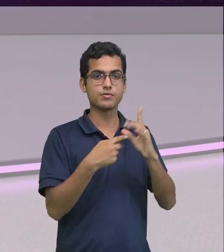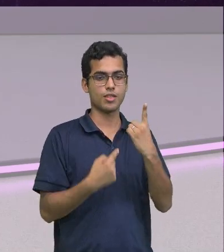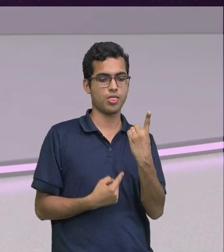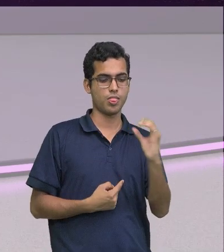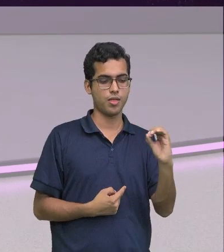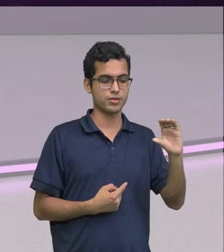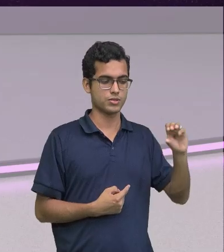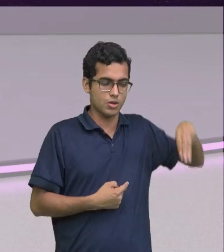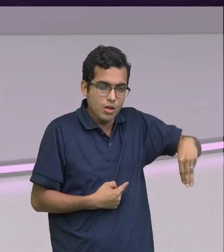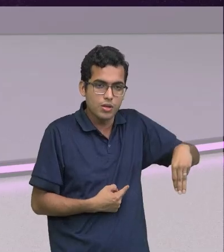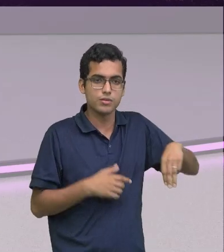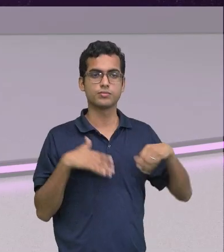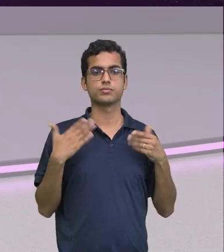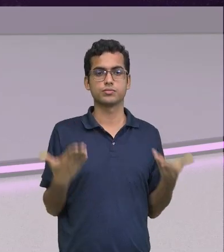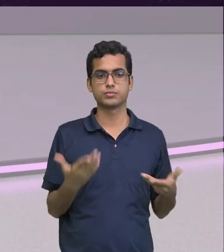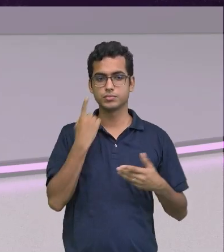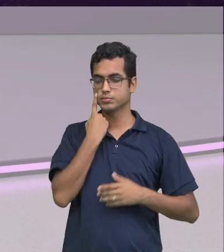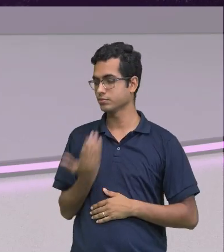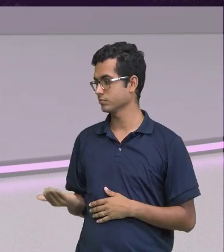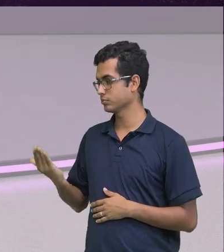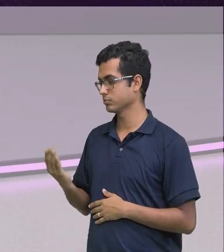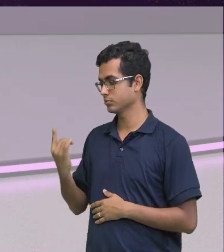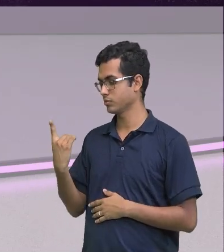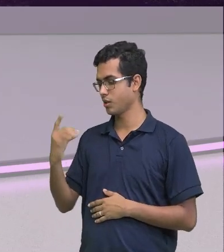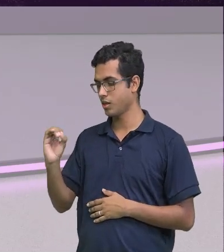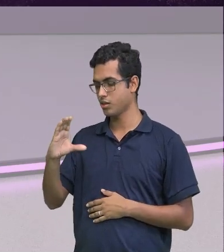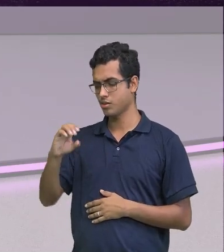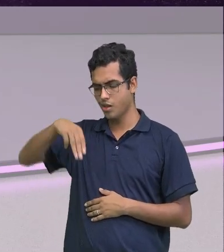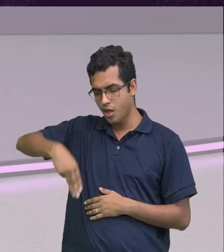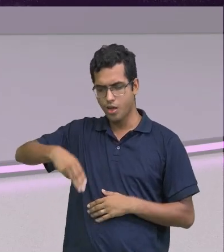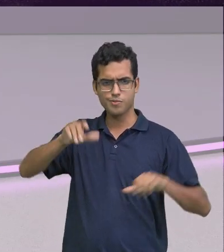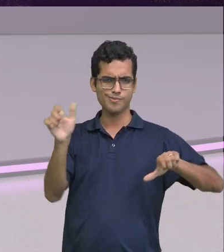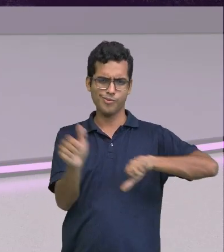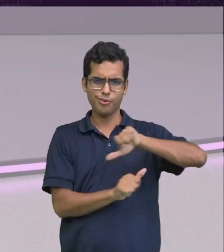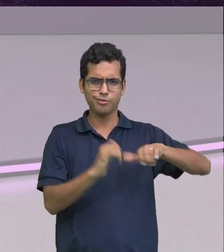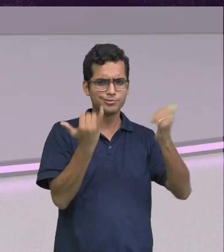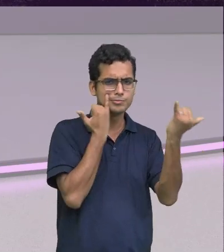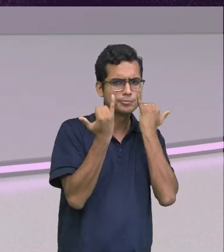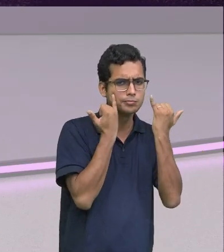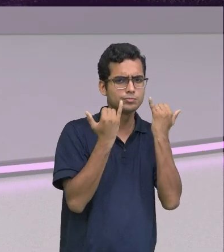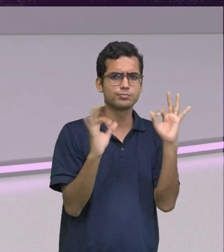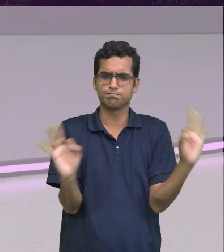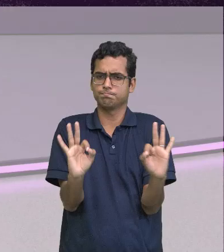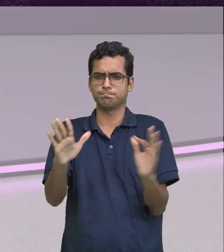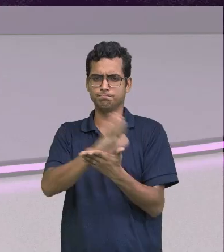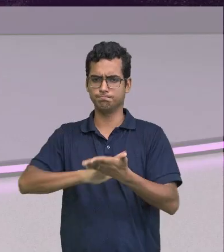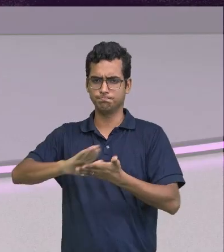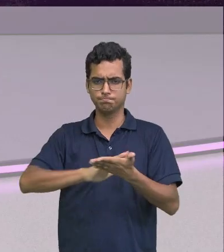fato dali estar 10 centímetros não vai alterar nada o que eu falei para vocês. Não é a questão